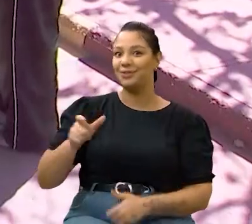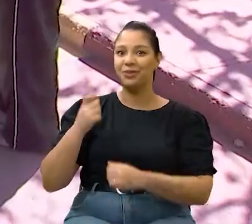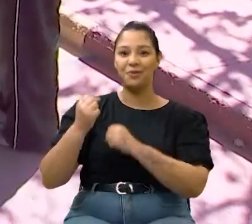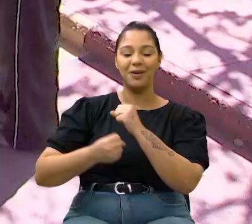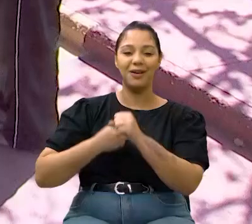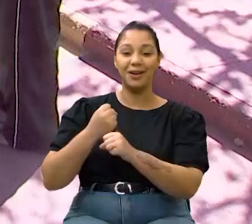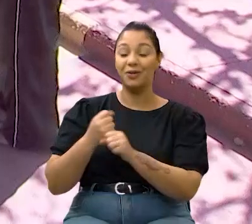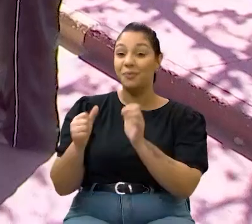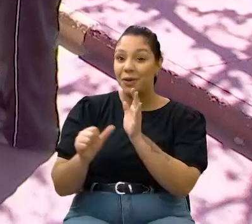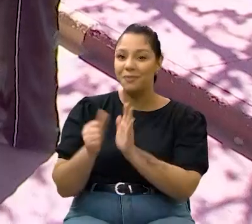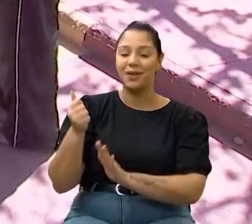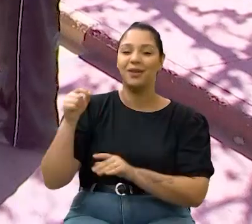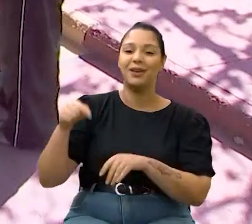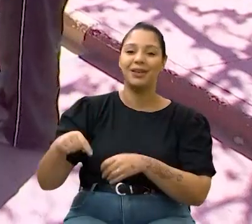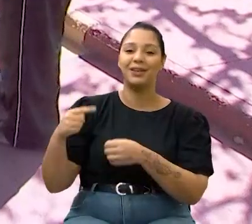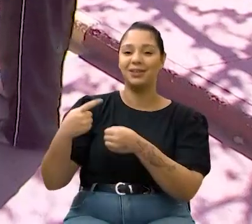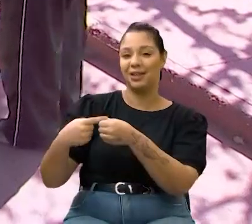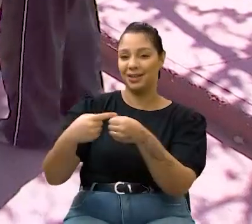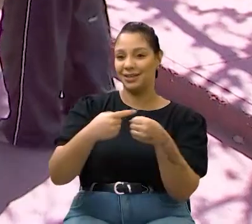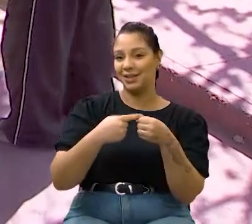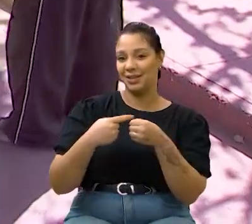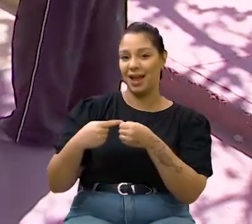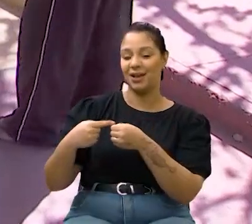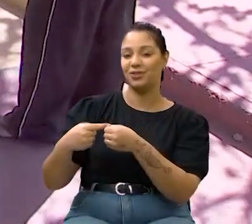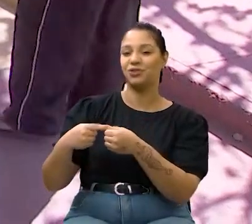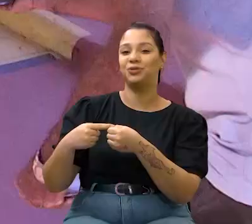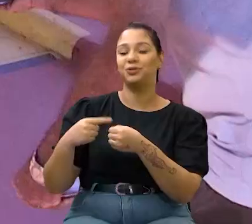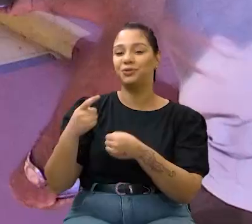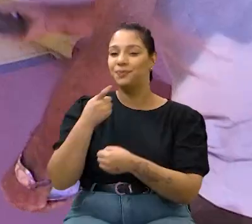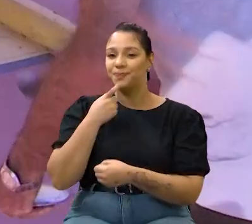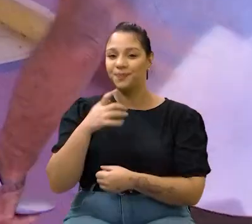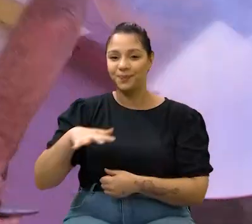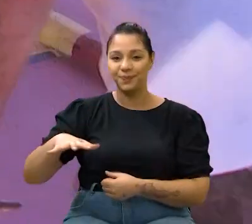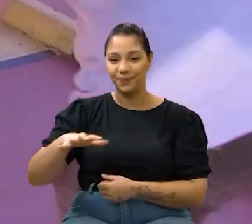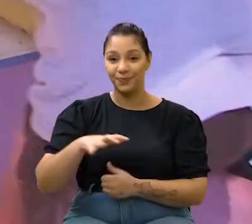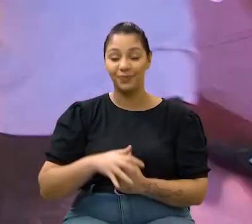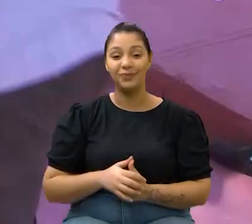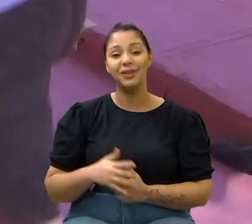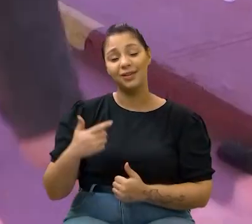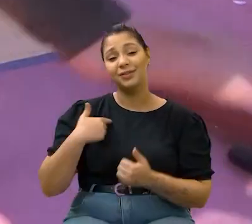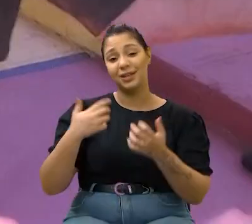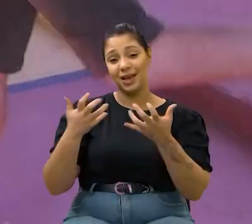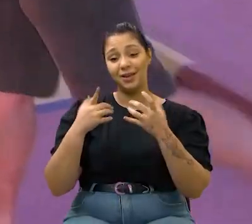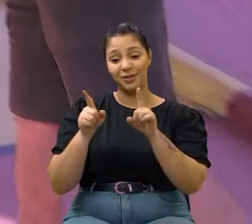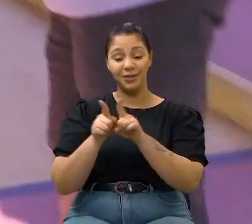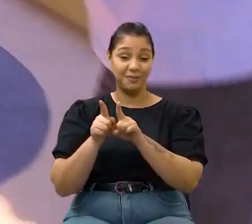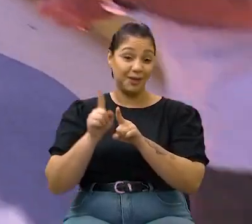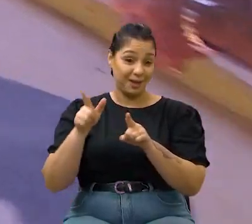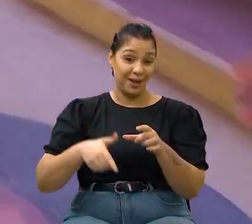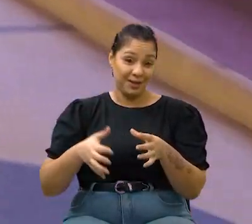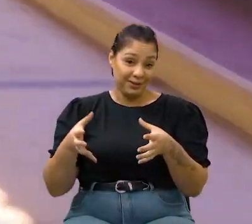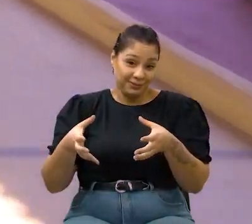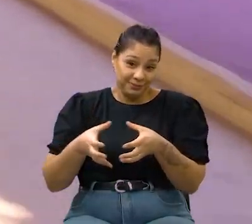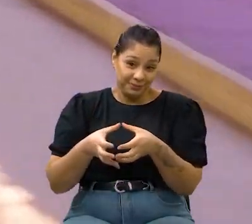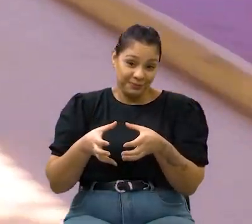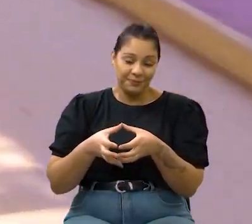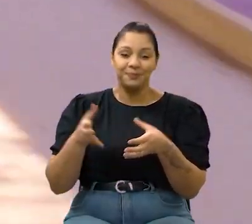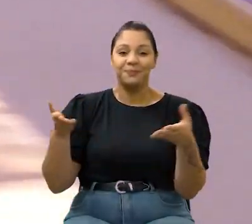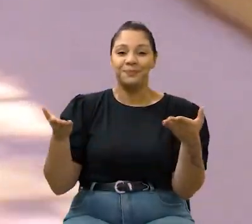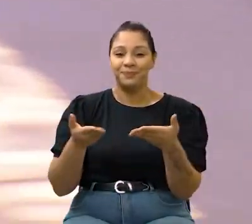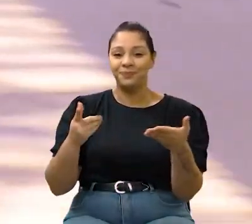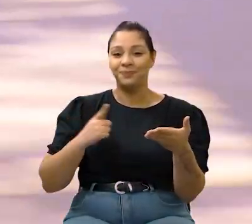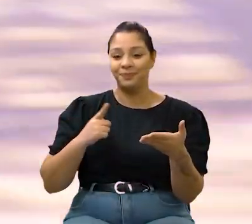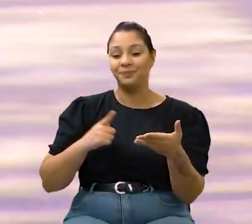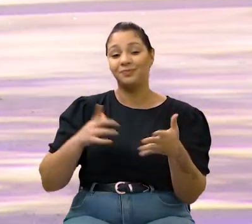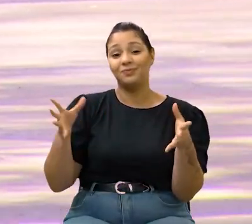do interior em toda a história, né? Mas eu gostaria de falar também em conjunto, né? Que nós temos uma equipe, né? Hoje é reduzida por conta